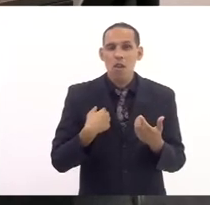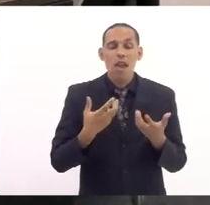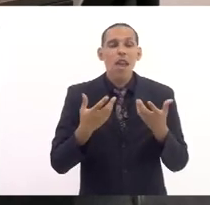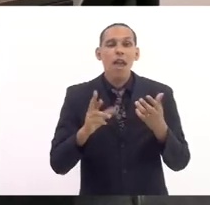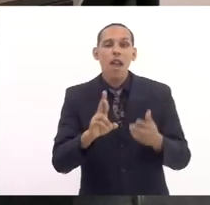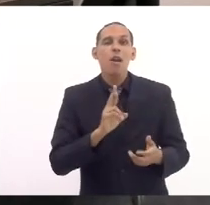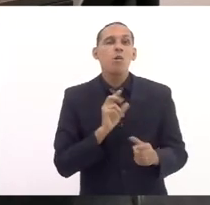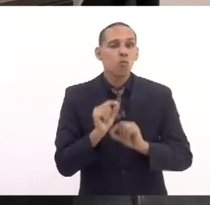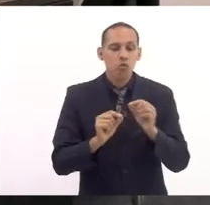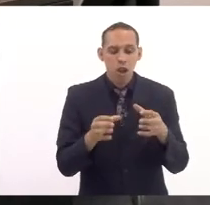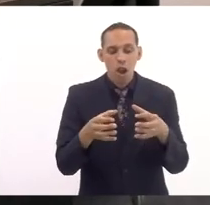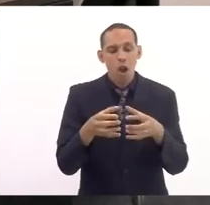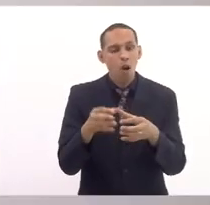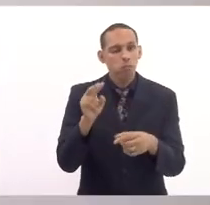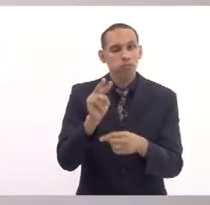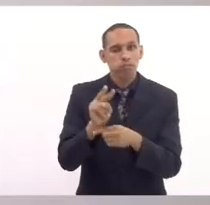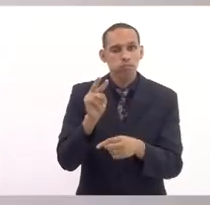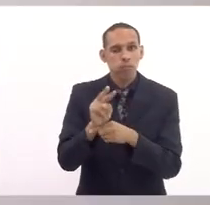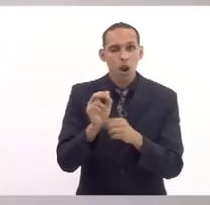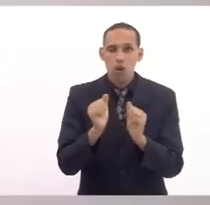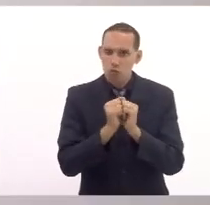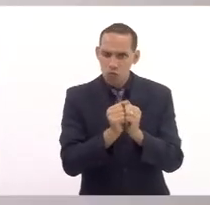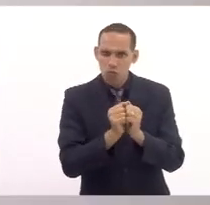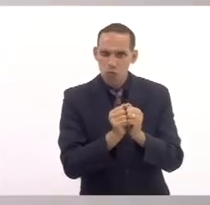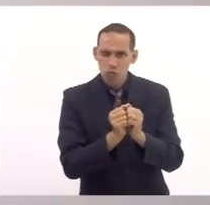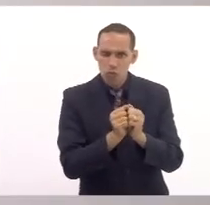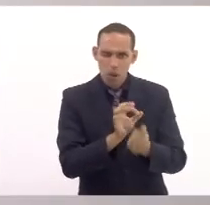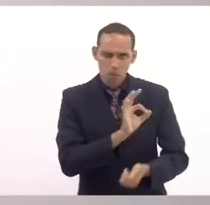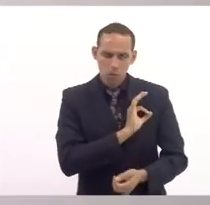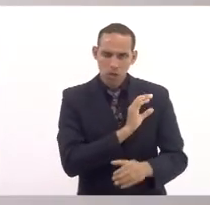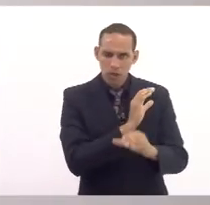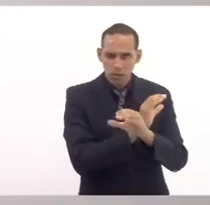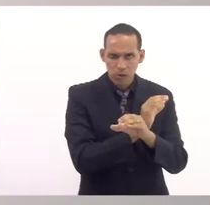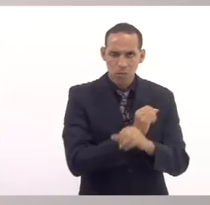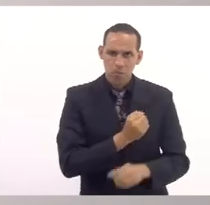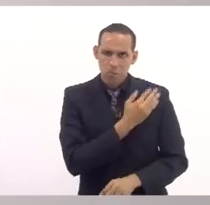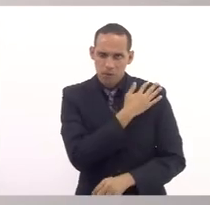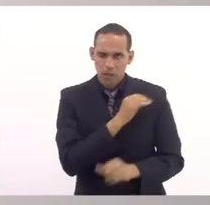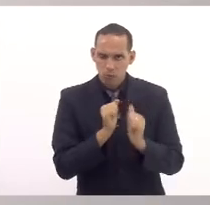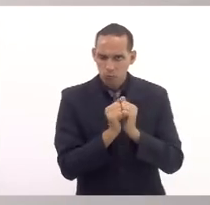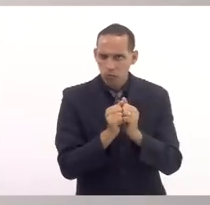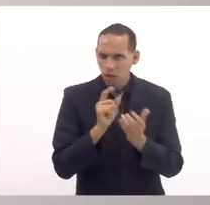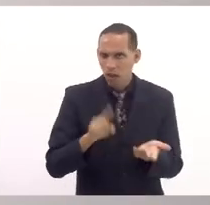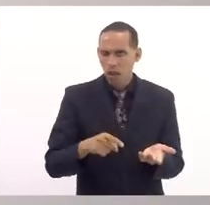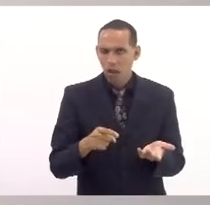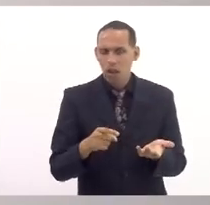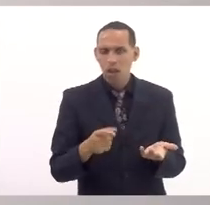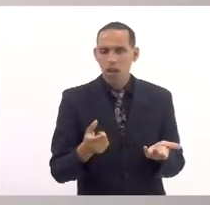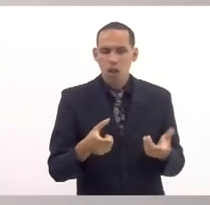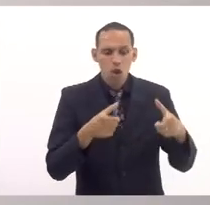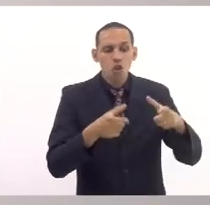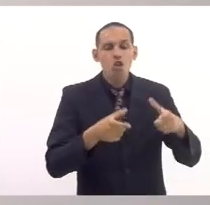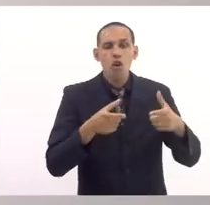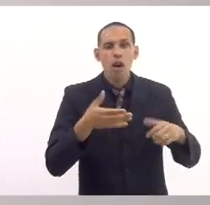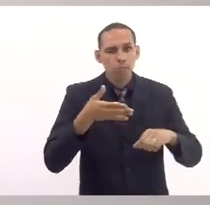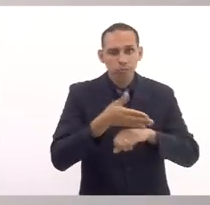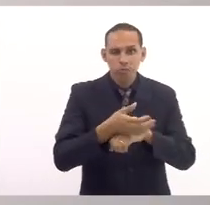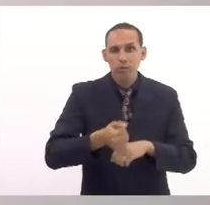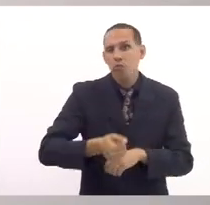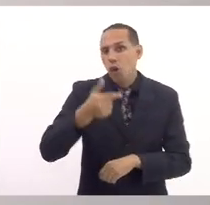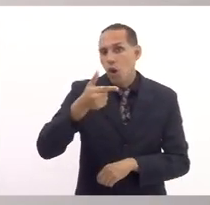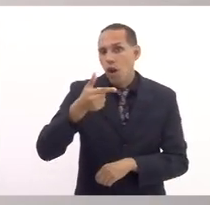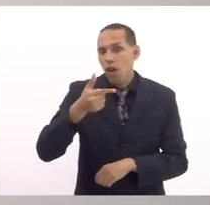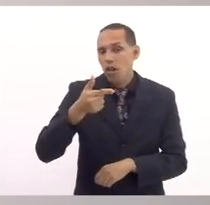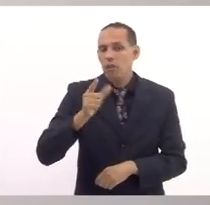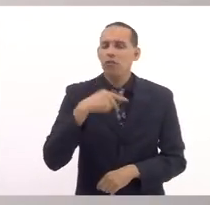essa força-tarefa da Polícia Civil com a Polícia Militar? Porque, como você mesmo falou, tem que ocupar o espaço. São 12 estações,